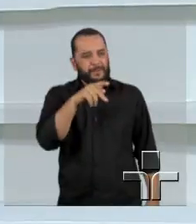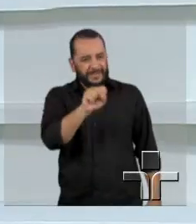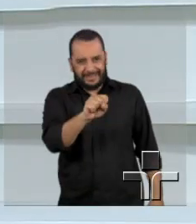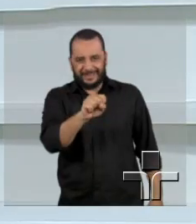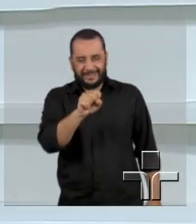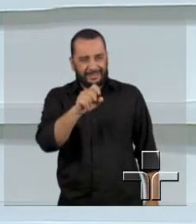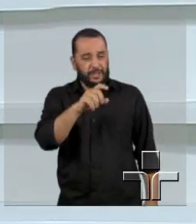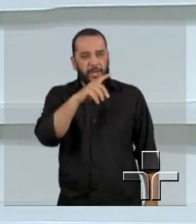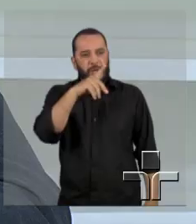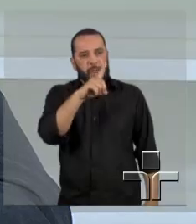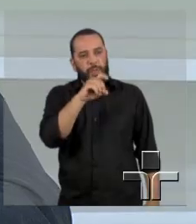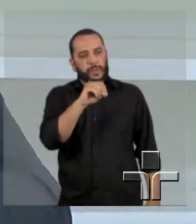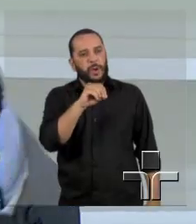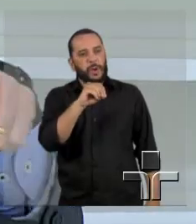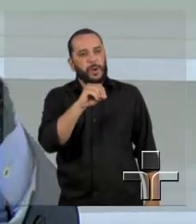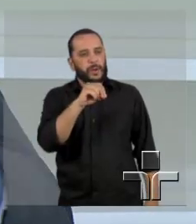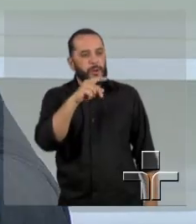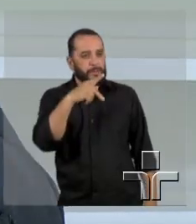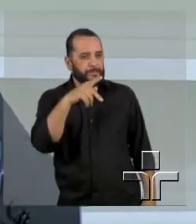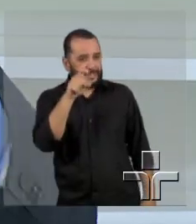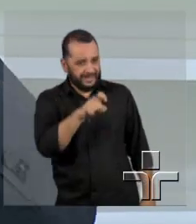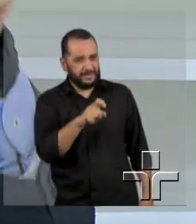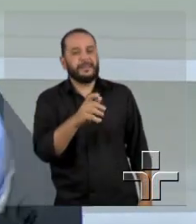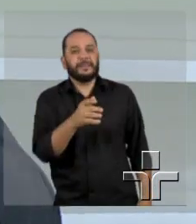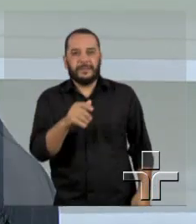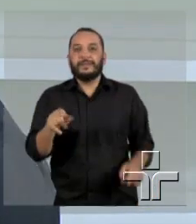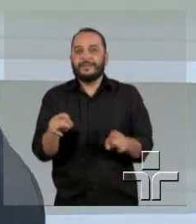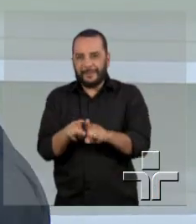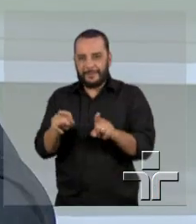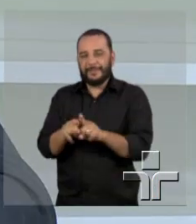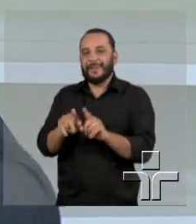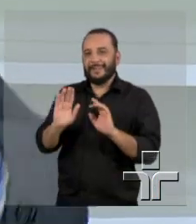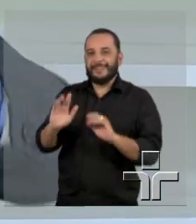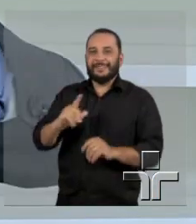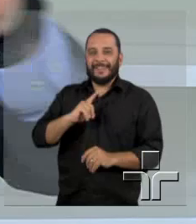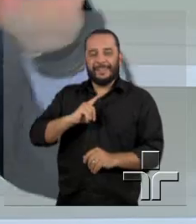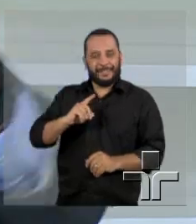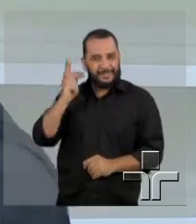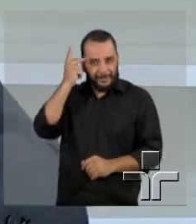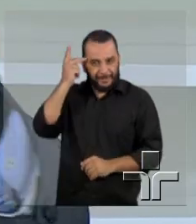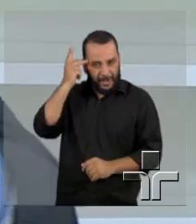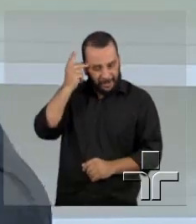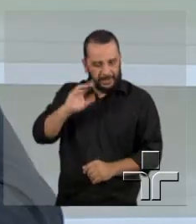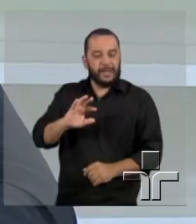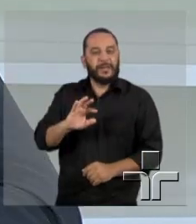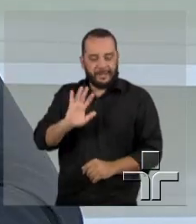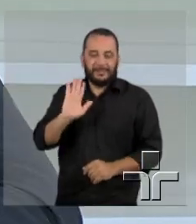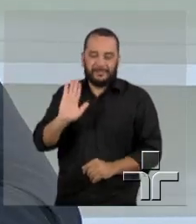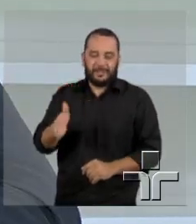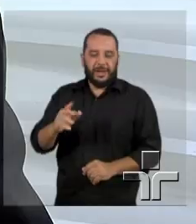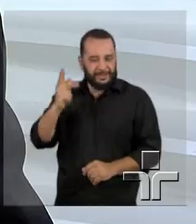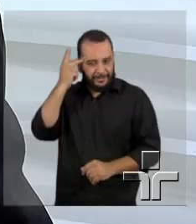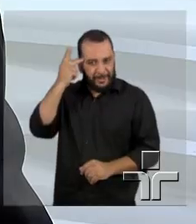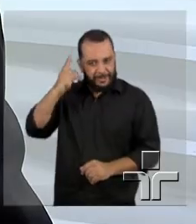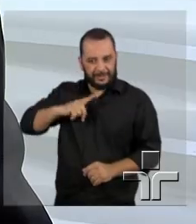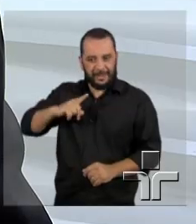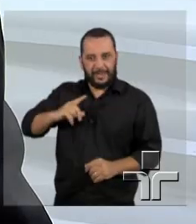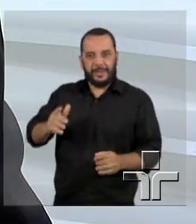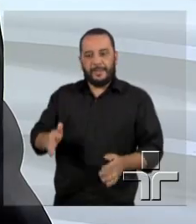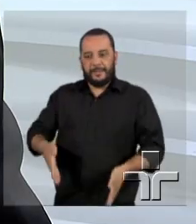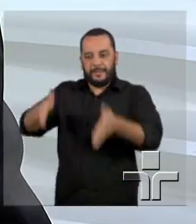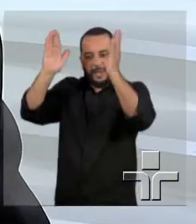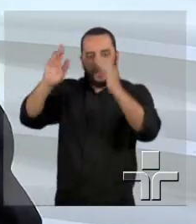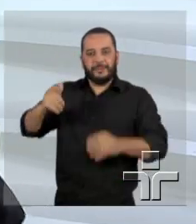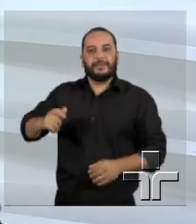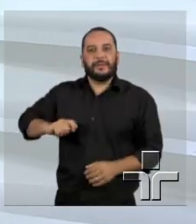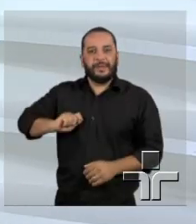tinha comum. na 4ª Delegacia do Patrimônio no DEIC aqui em São Paulo, até 1998 você tinha isso na entrada da delegacia. Não. Nós temos